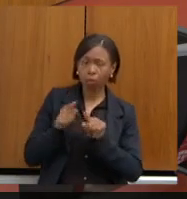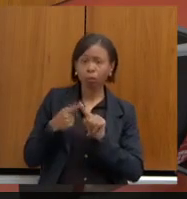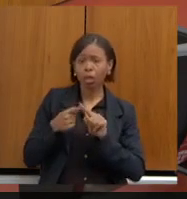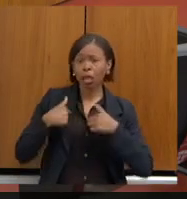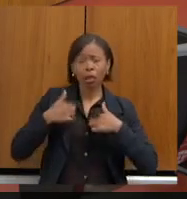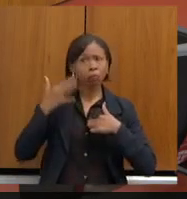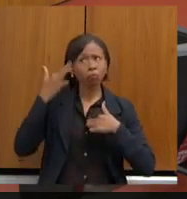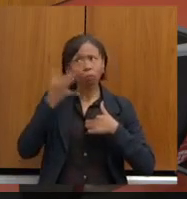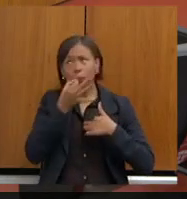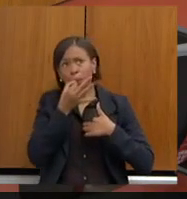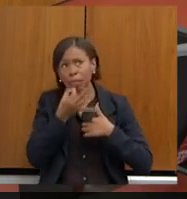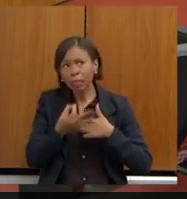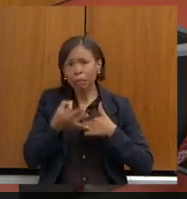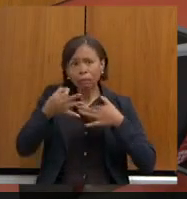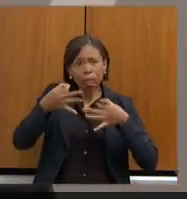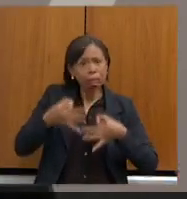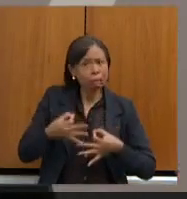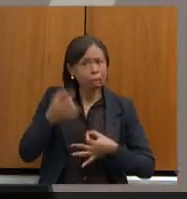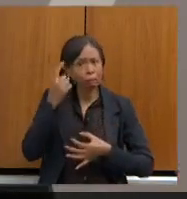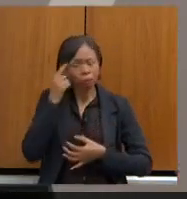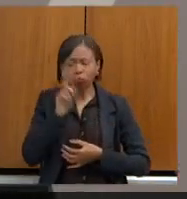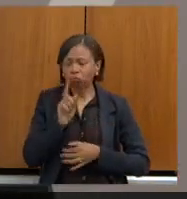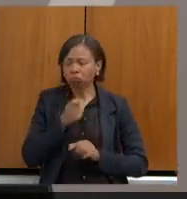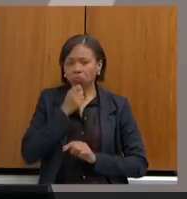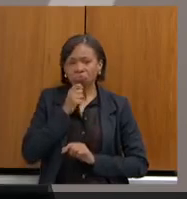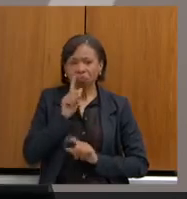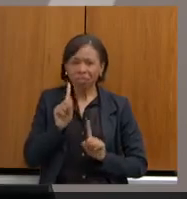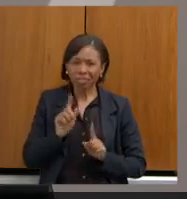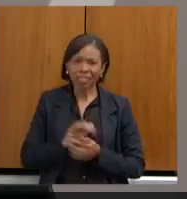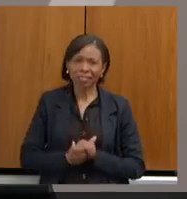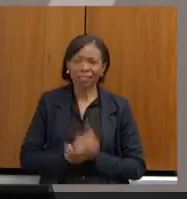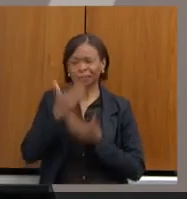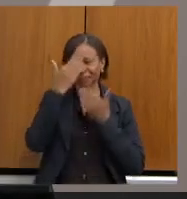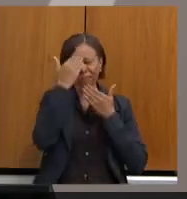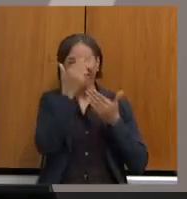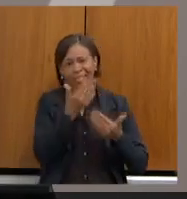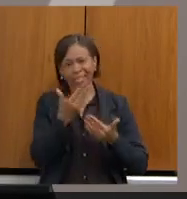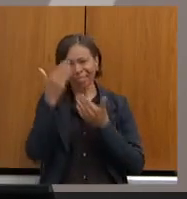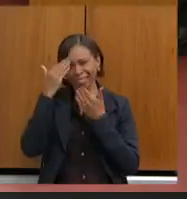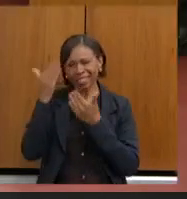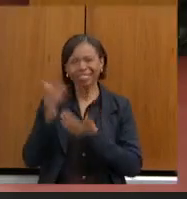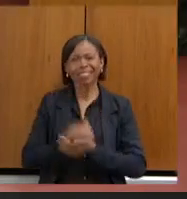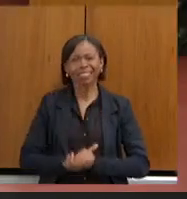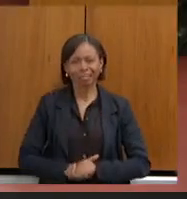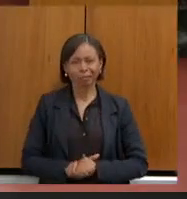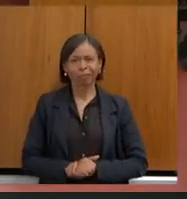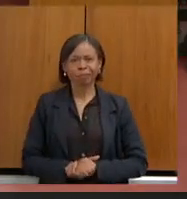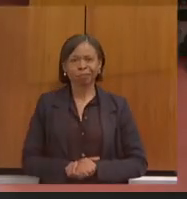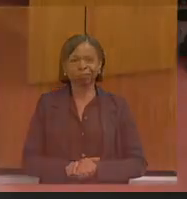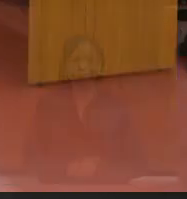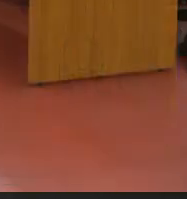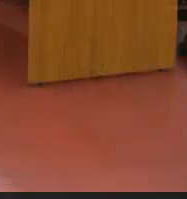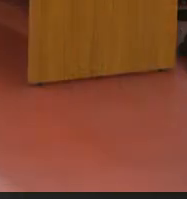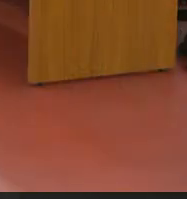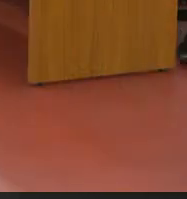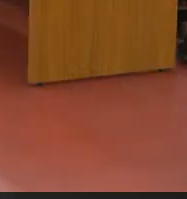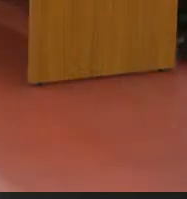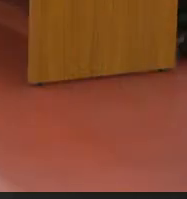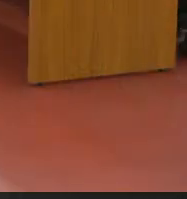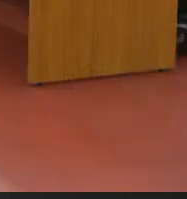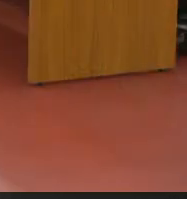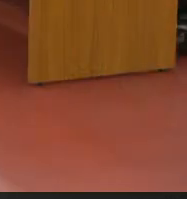não tenho convicção ainda respeito que ele entender um pouco mais grave no PV Obrigado você obrigada é desse já